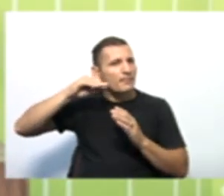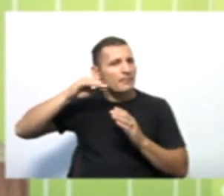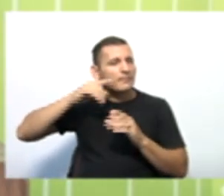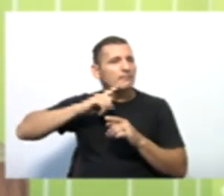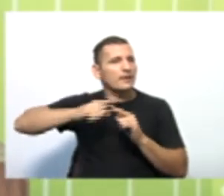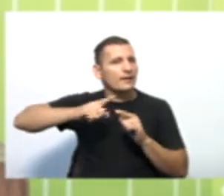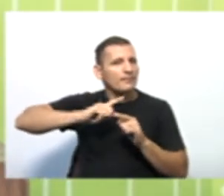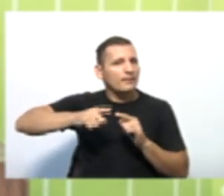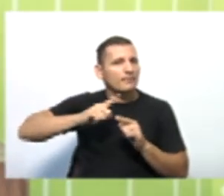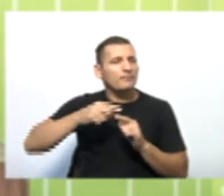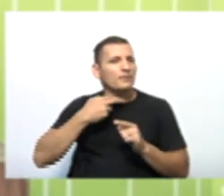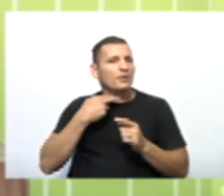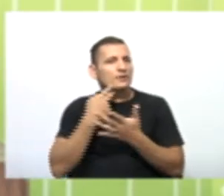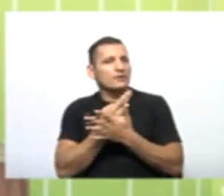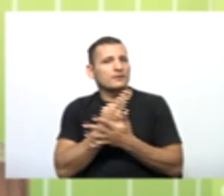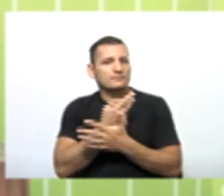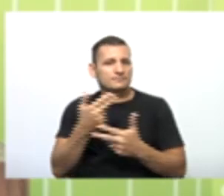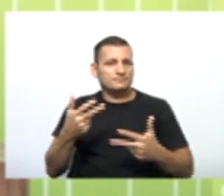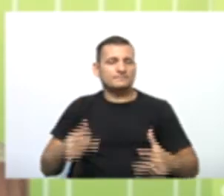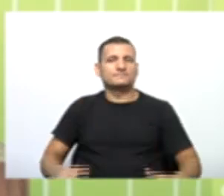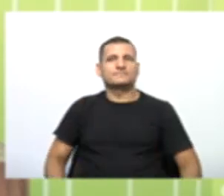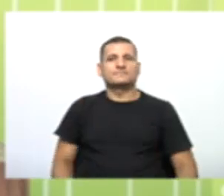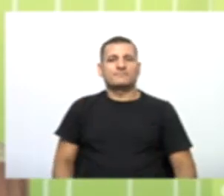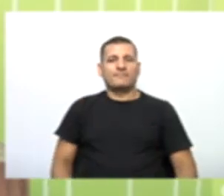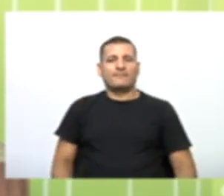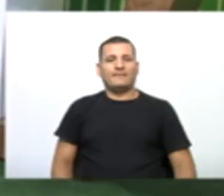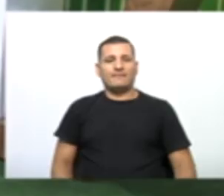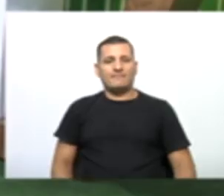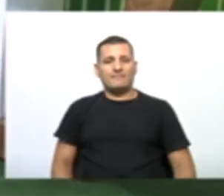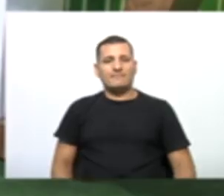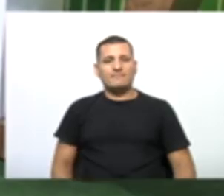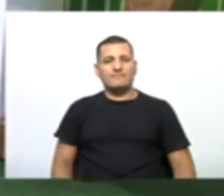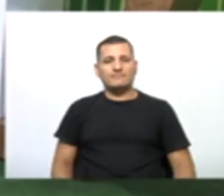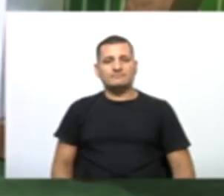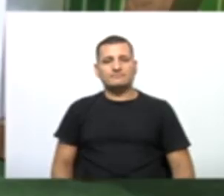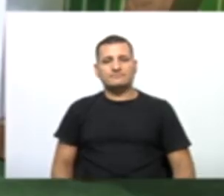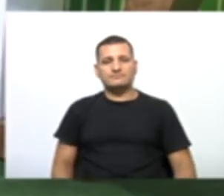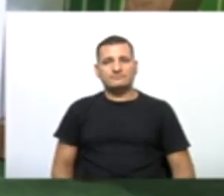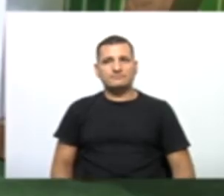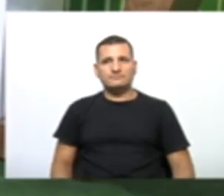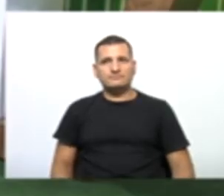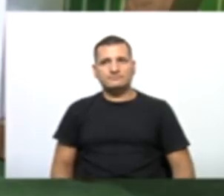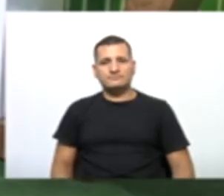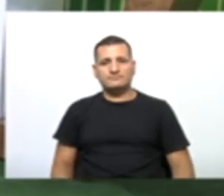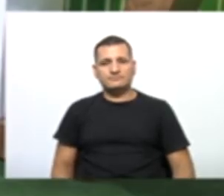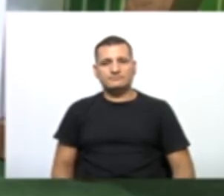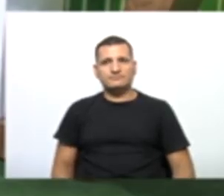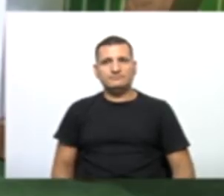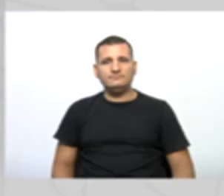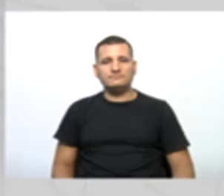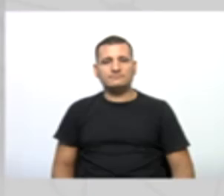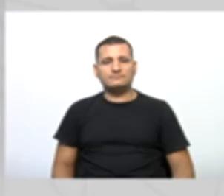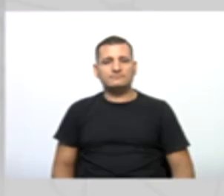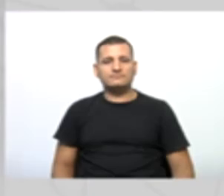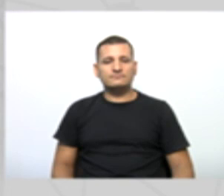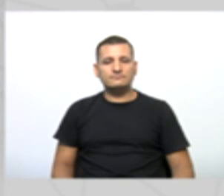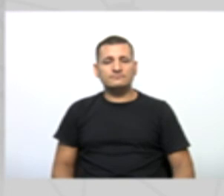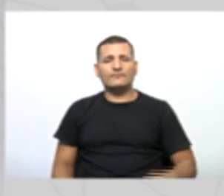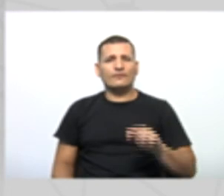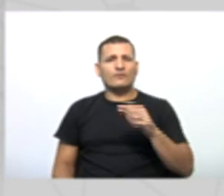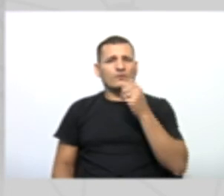incorreto. Então, vamos para a próxima. Mais uma, pessoal, olha só. O bem não é algo relativo